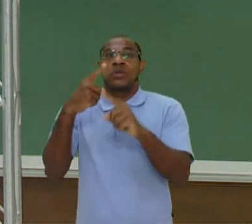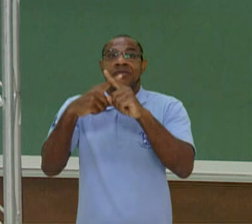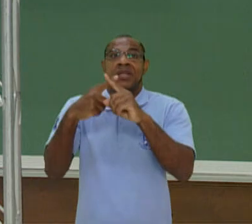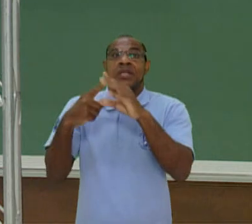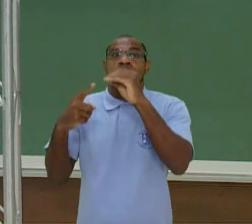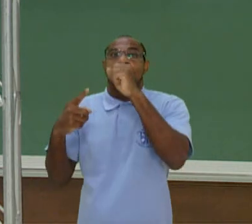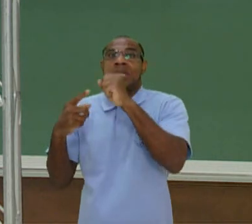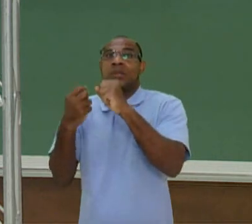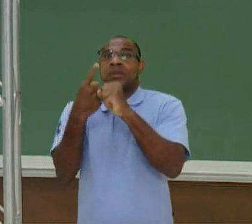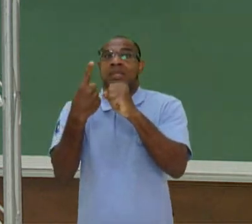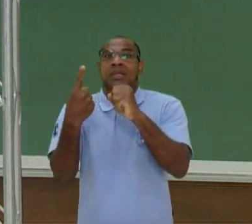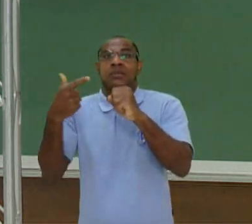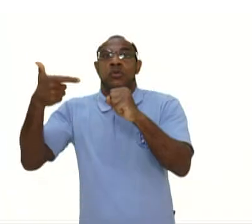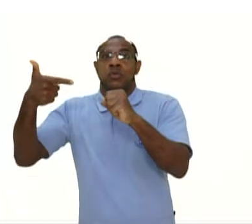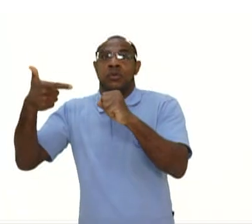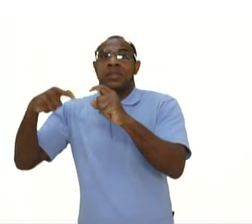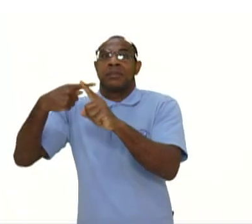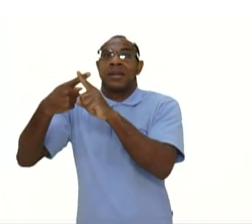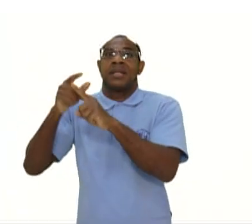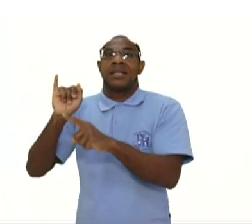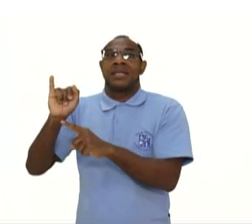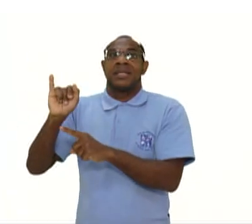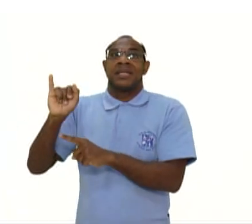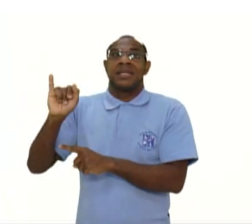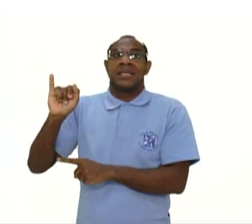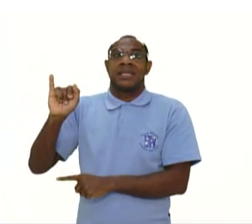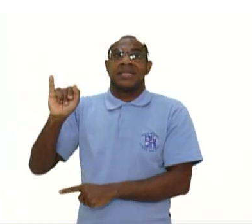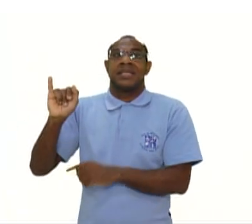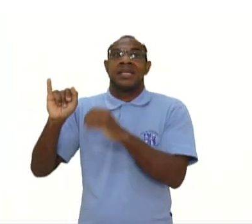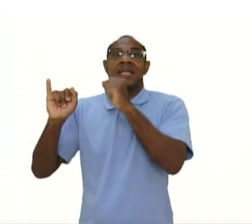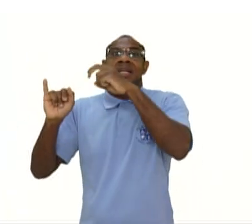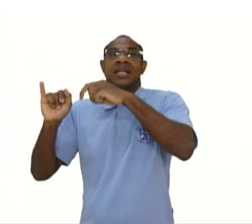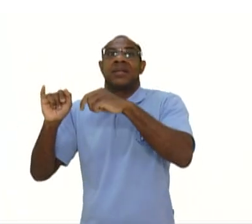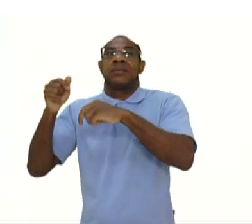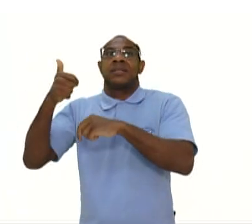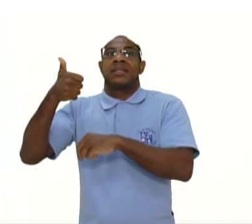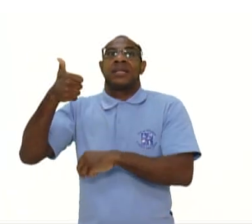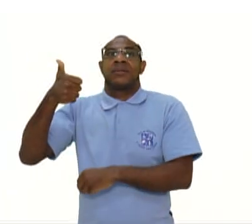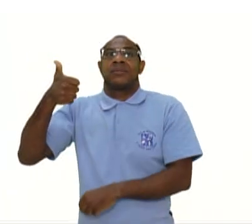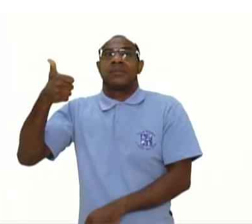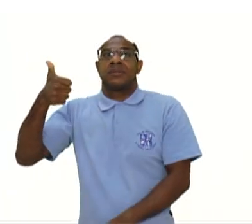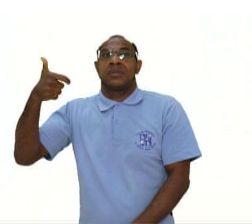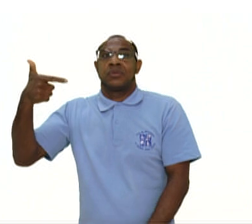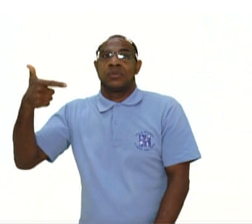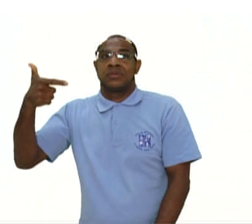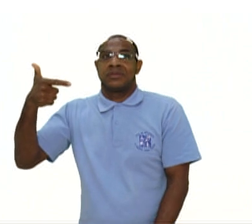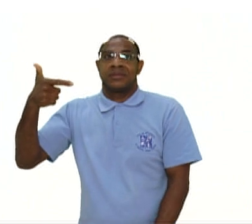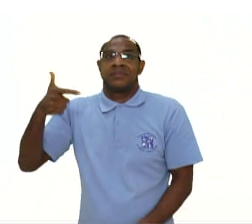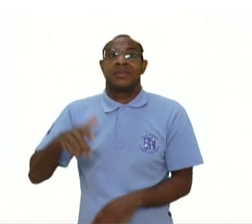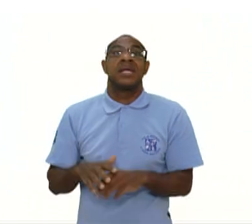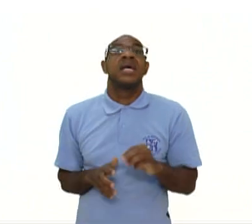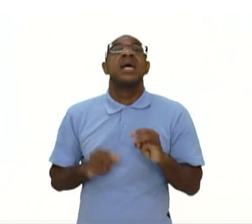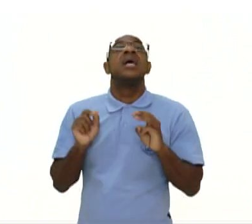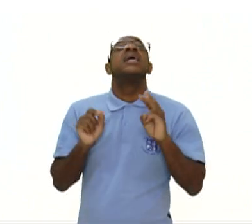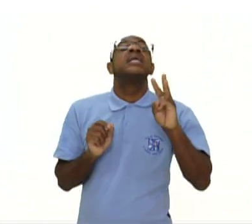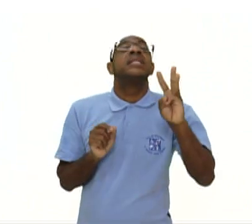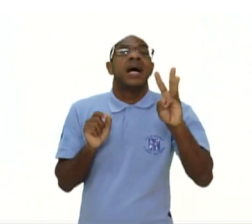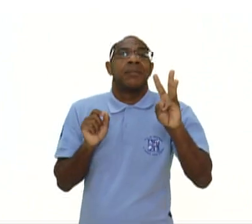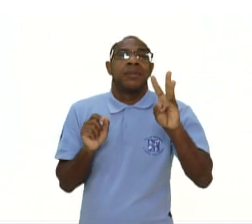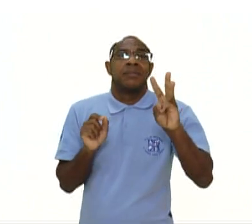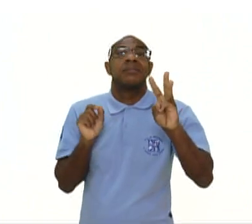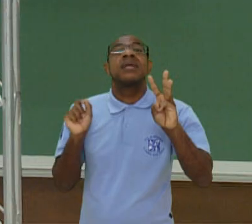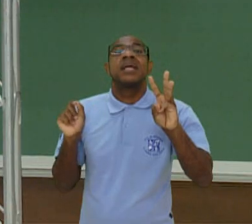112 graus. Quem é W? 3 cosseno de 68 graus mais I seno de 68 graus. A fórmula fala o